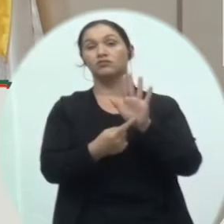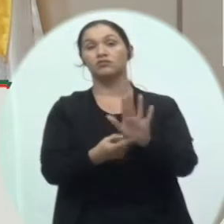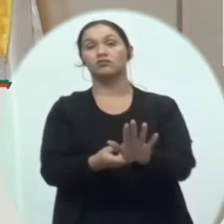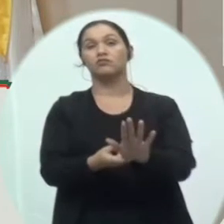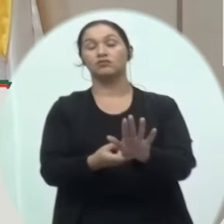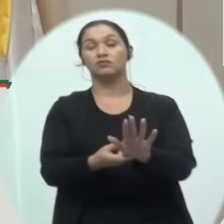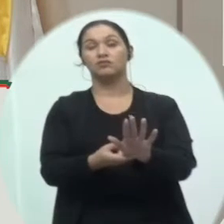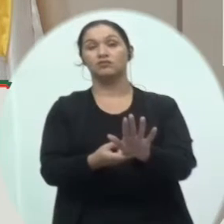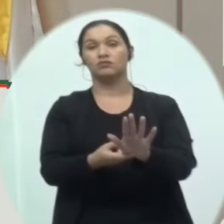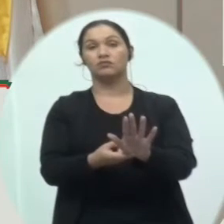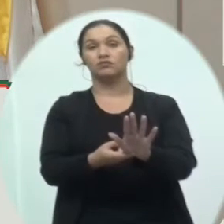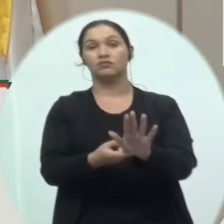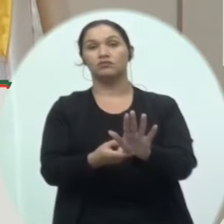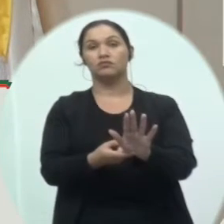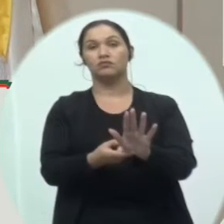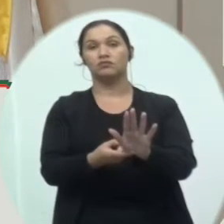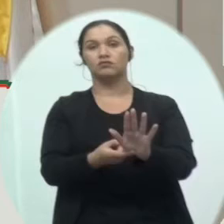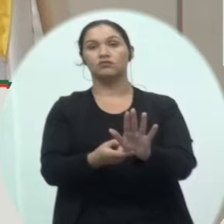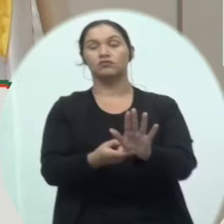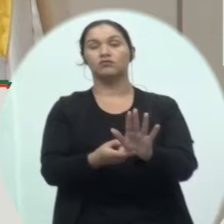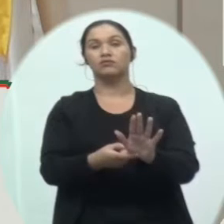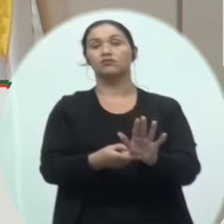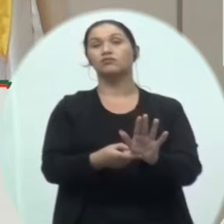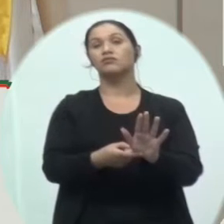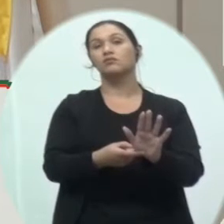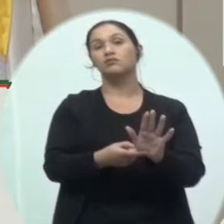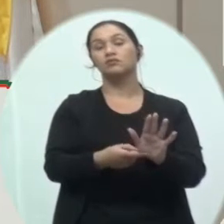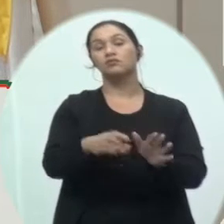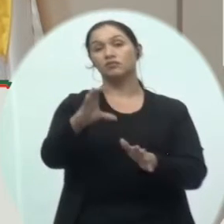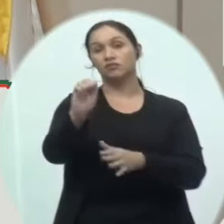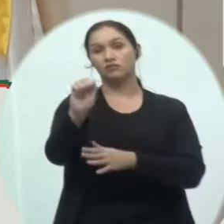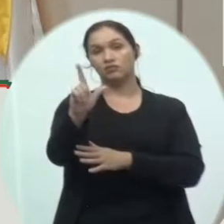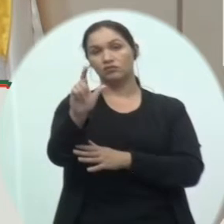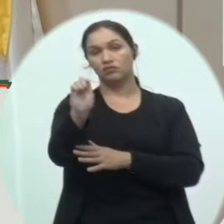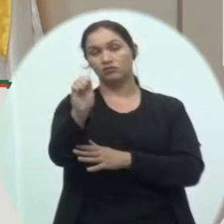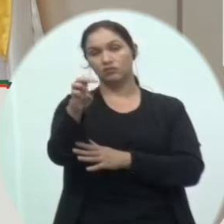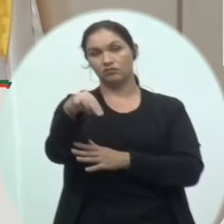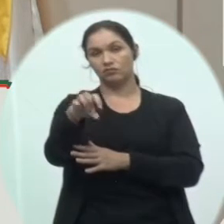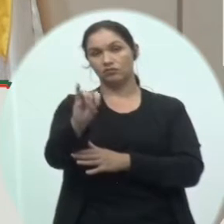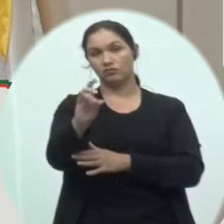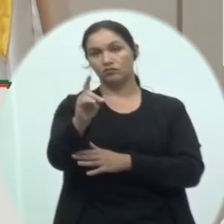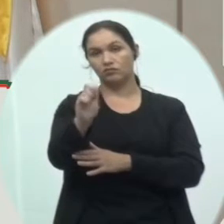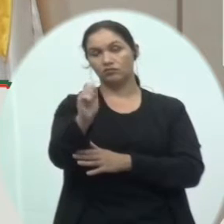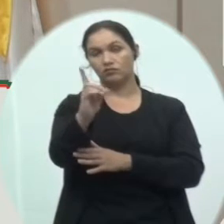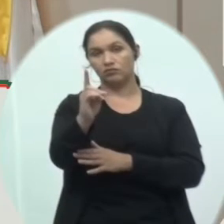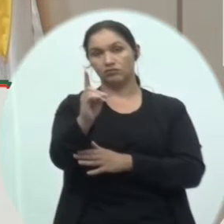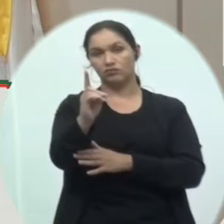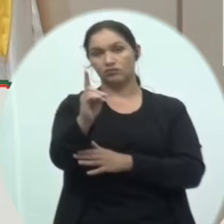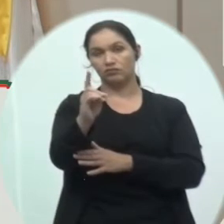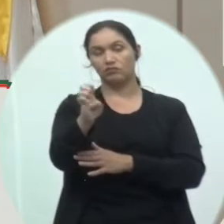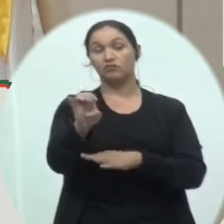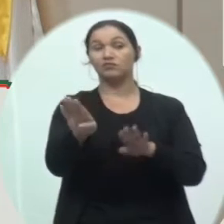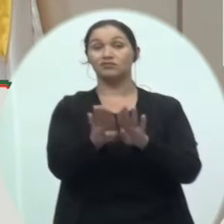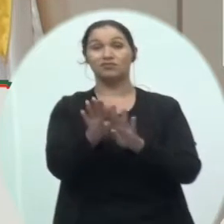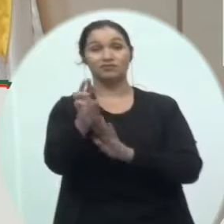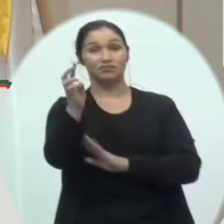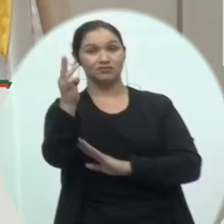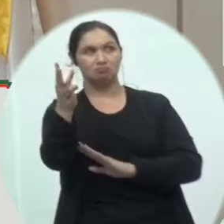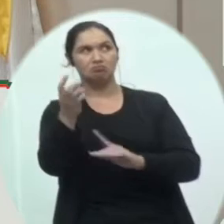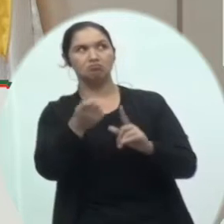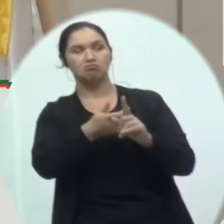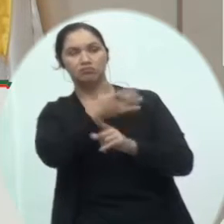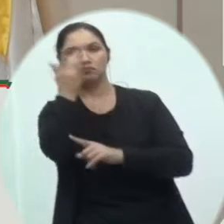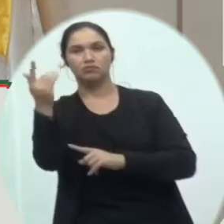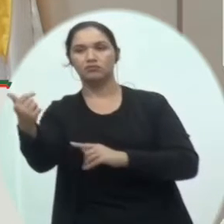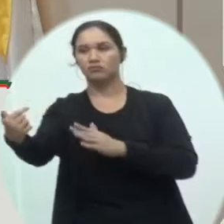acredito que alguns vereadores já foram questionados, e eu também, umas três pessoas na semana passada me questionaram acerca disso, né,